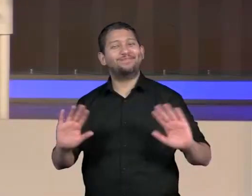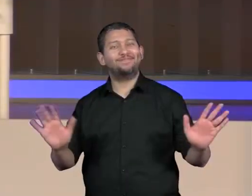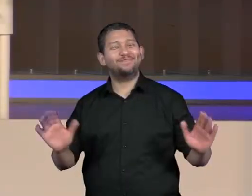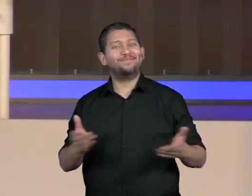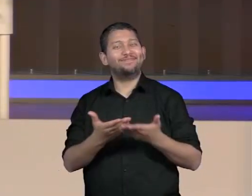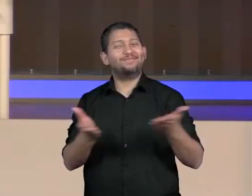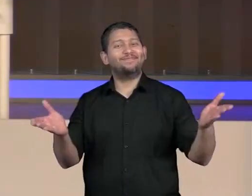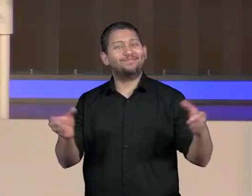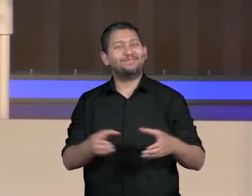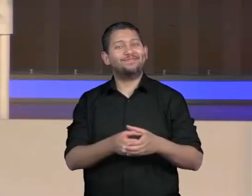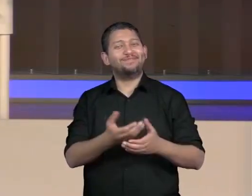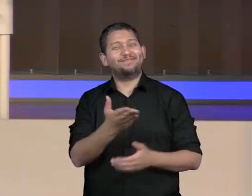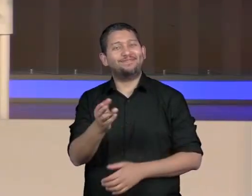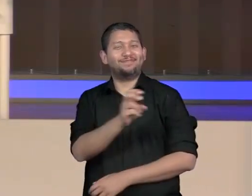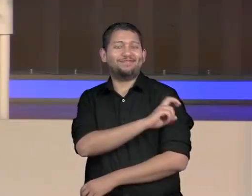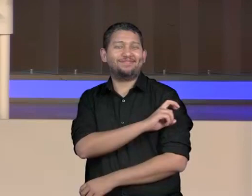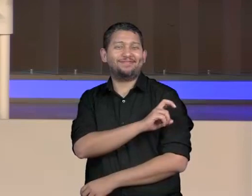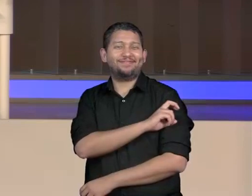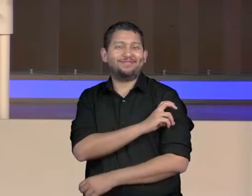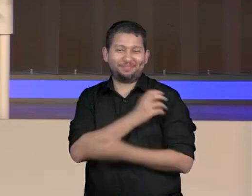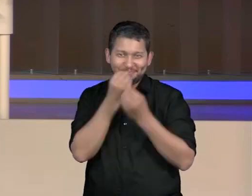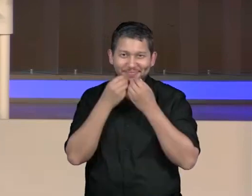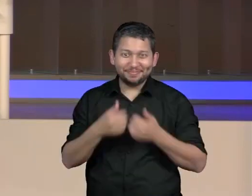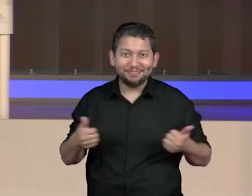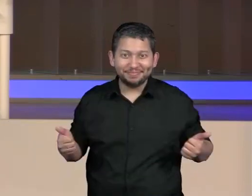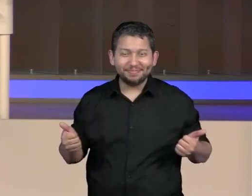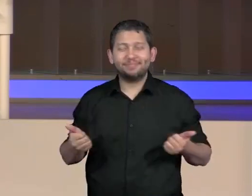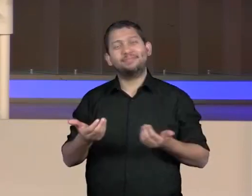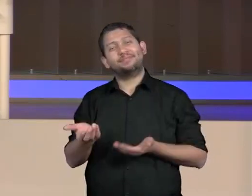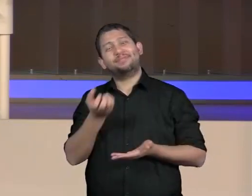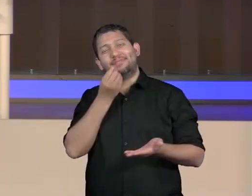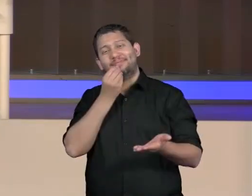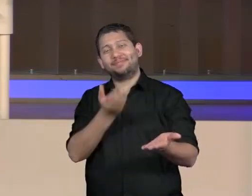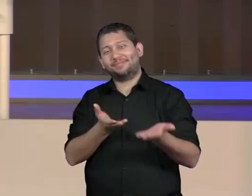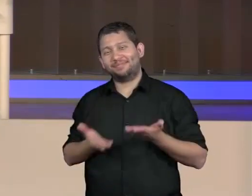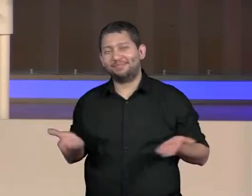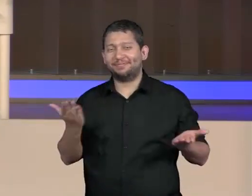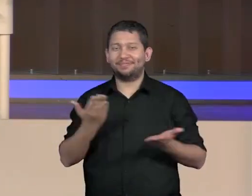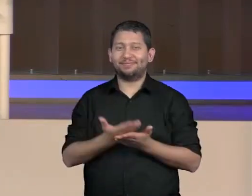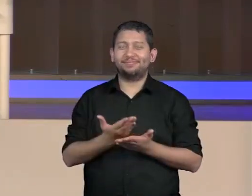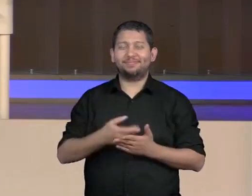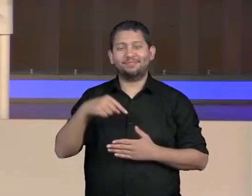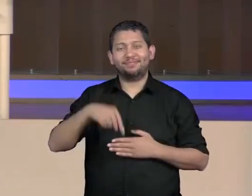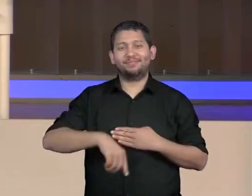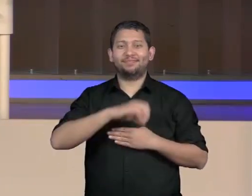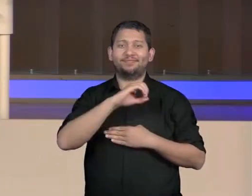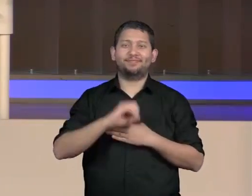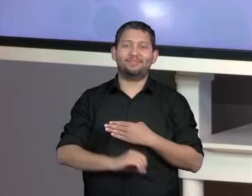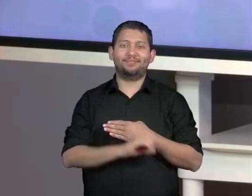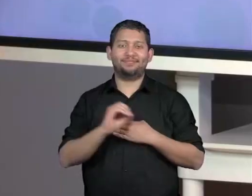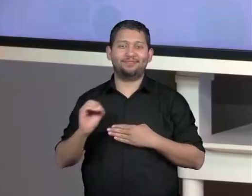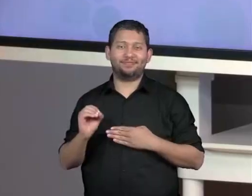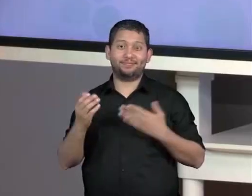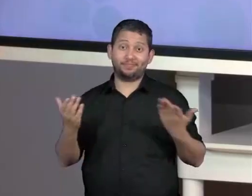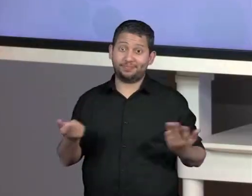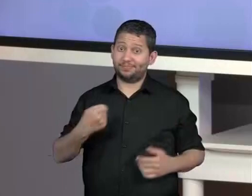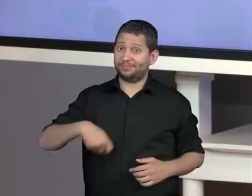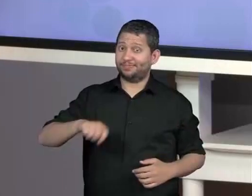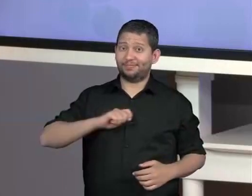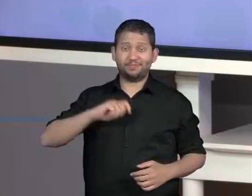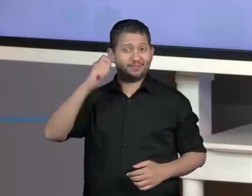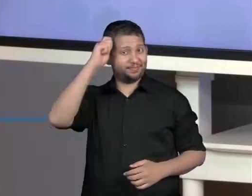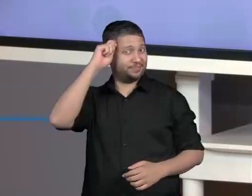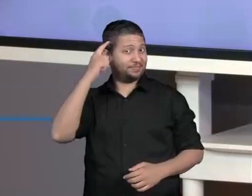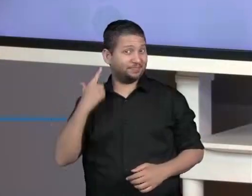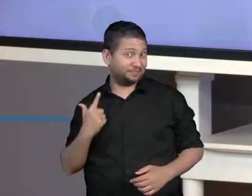turminha do 5º ano, tudo bem aí com vocês? Sejam todos muito bem-vindos ao Centro de Mídias. Eu sou a professora Ana Lu